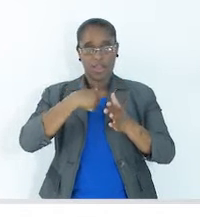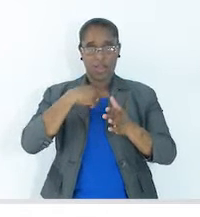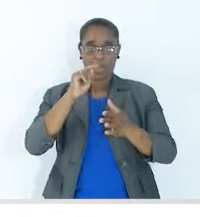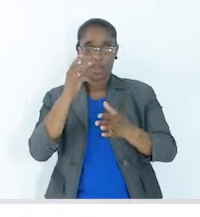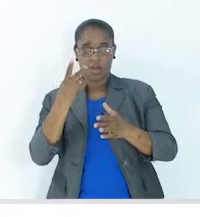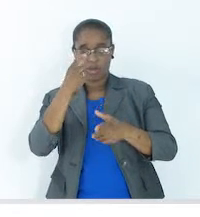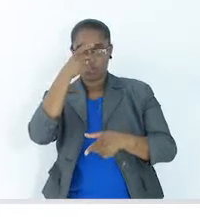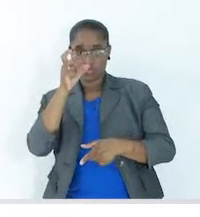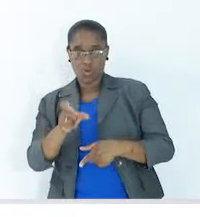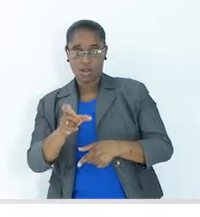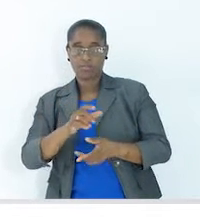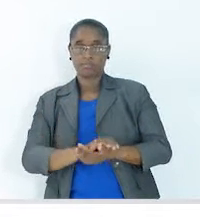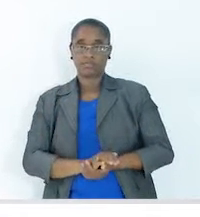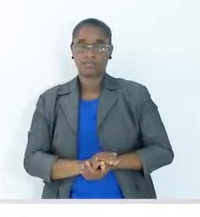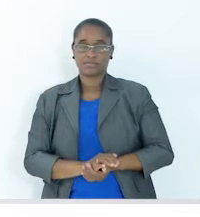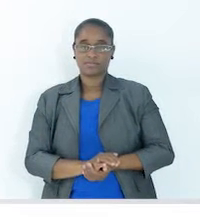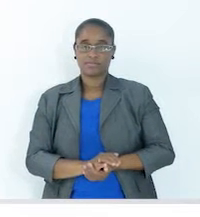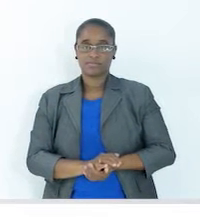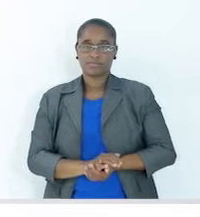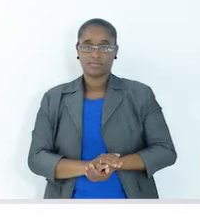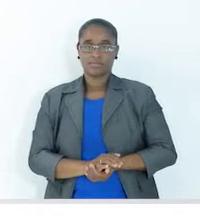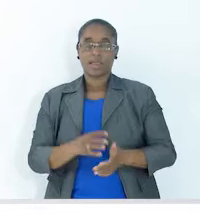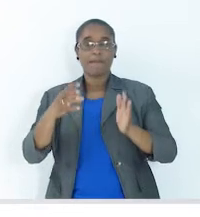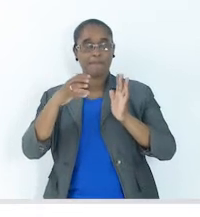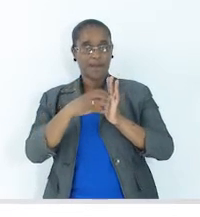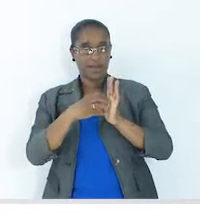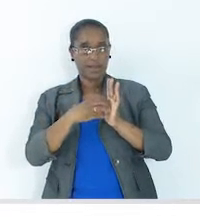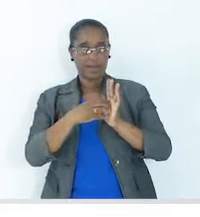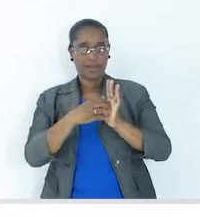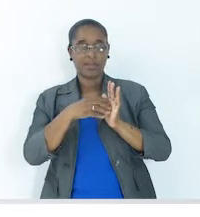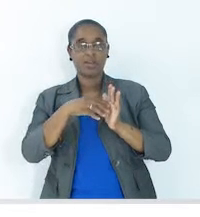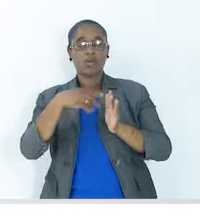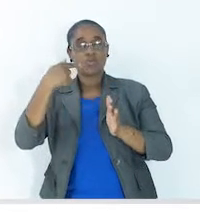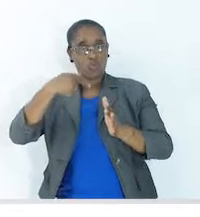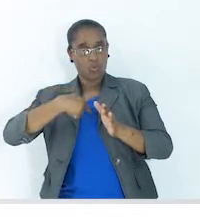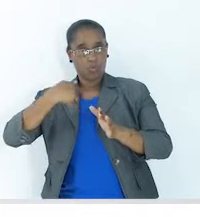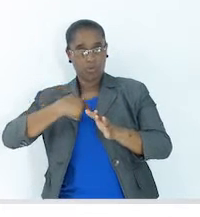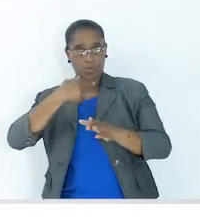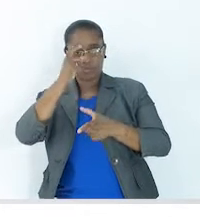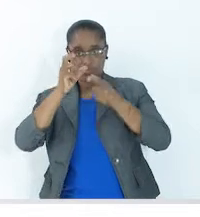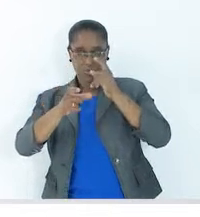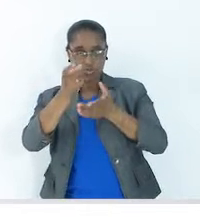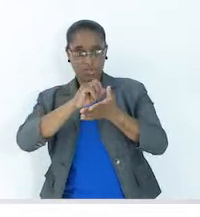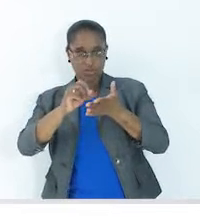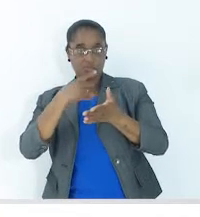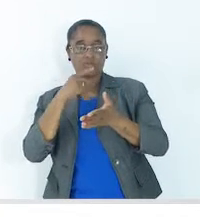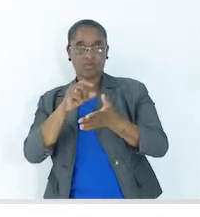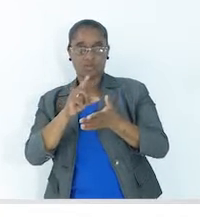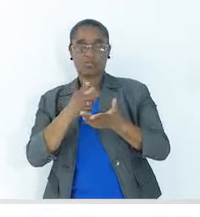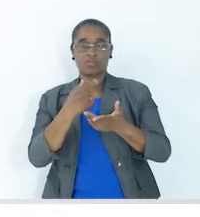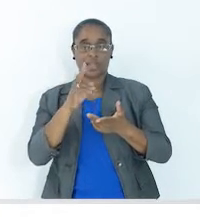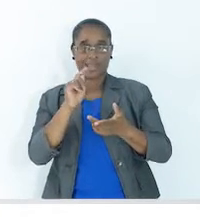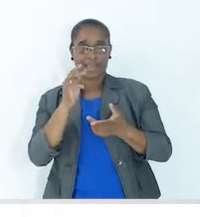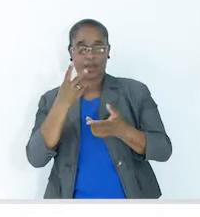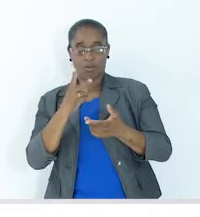que é o pessoal, ok? A marca do próprio escritor, que nós chamamos o eu lírico, é